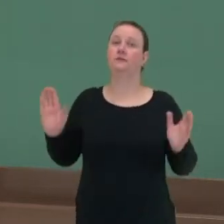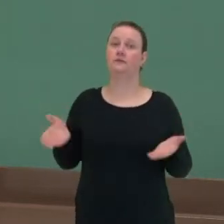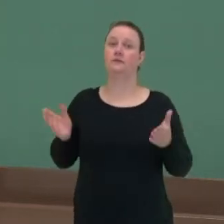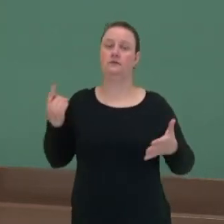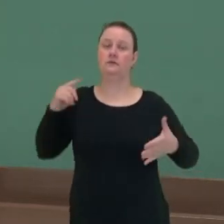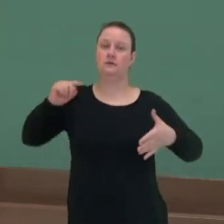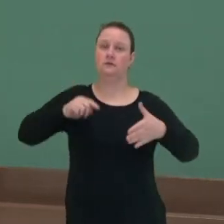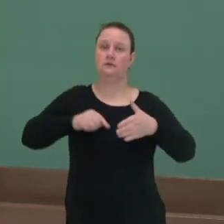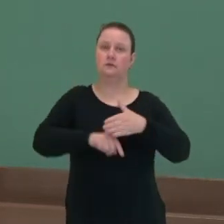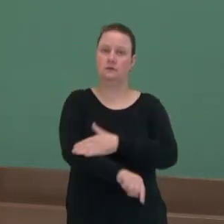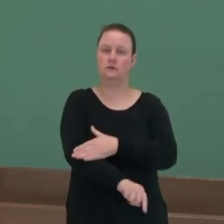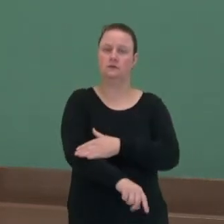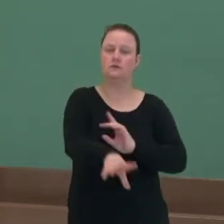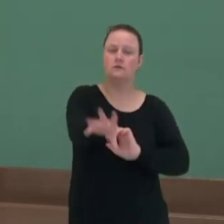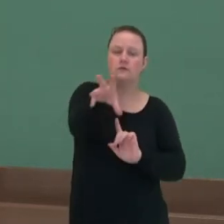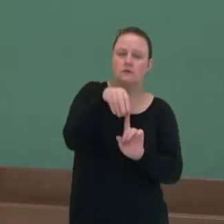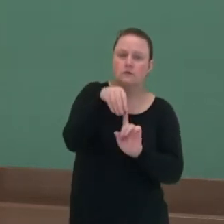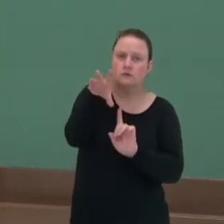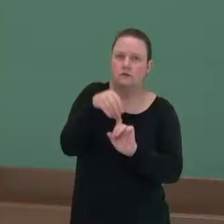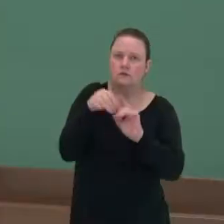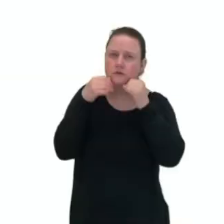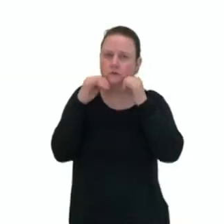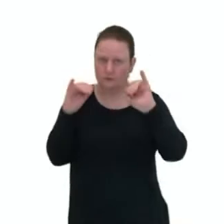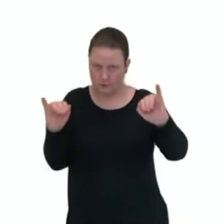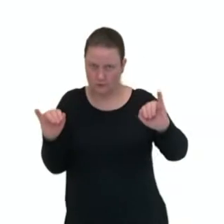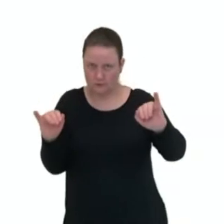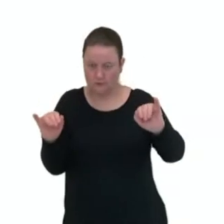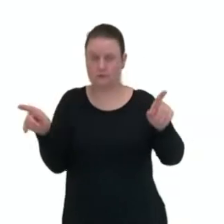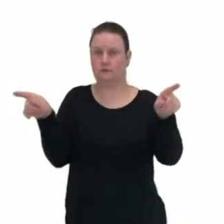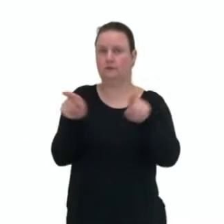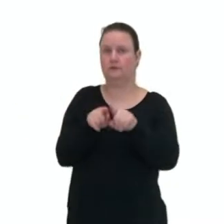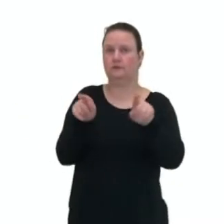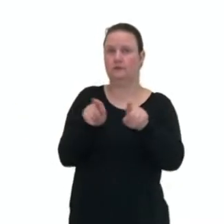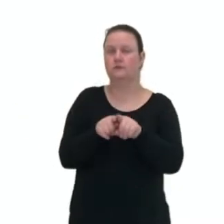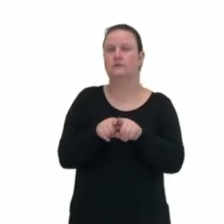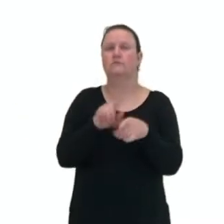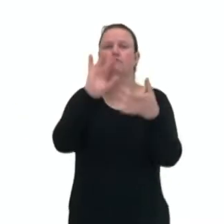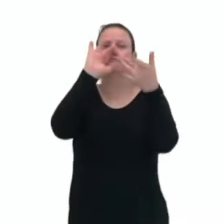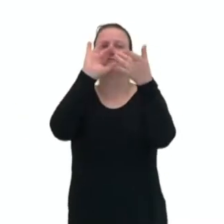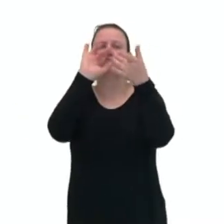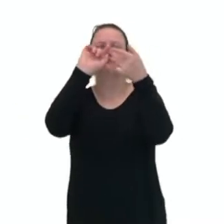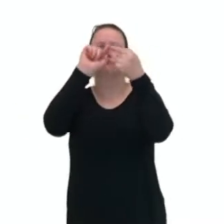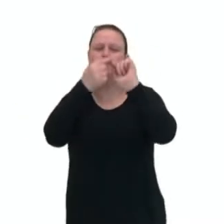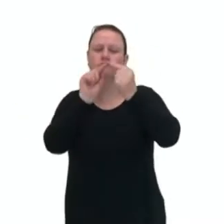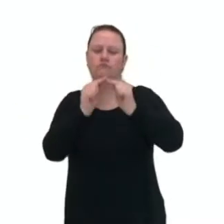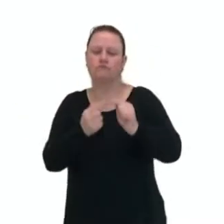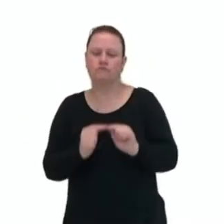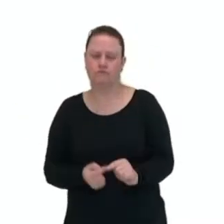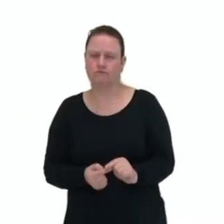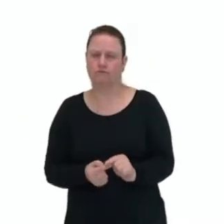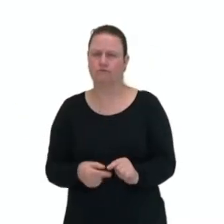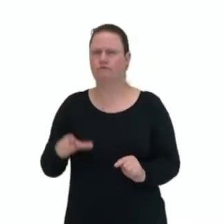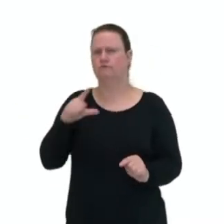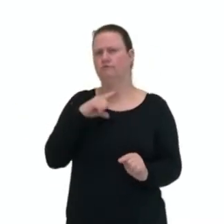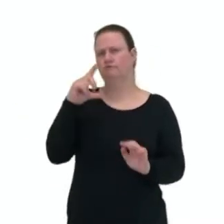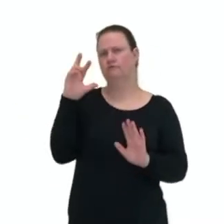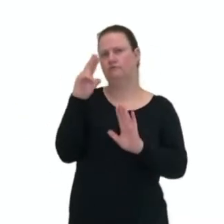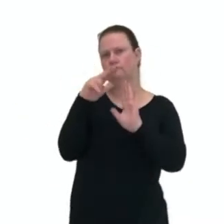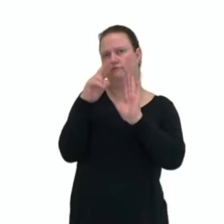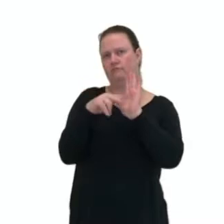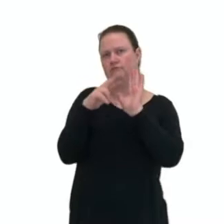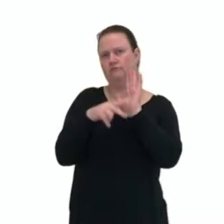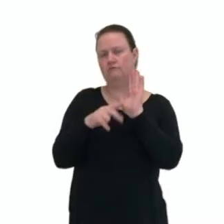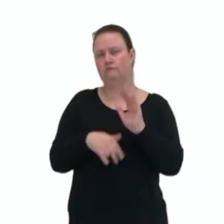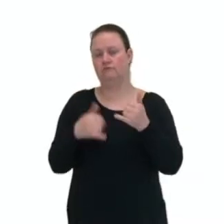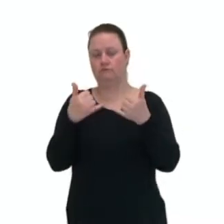então os nossos conhecimentos sobre o circuito elétrico? Circuito elétrico então, é uma ligação de dispositivos feita por meio de um